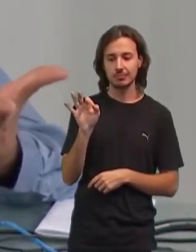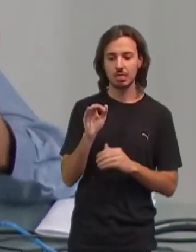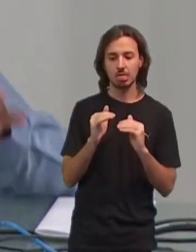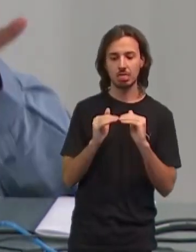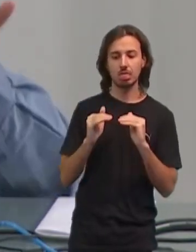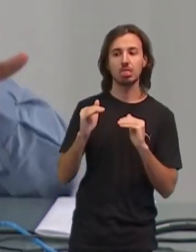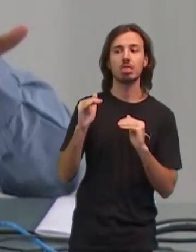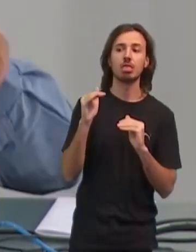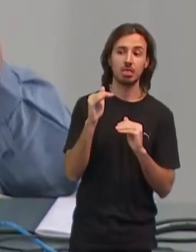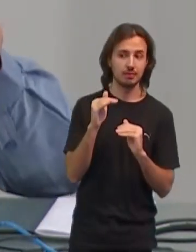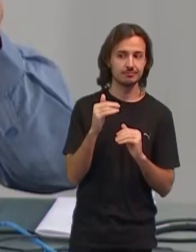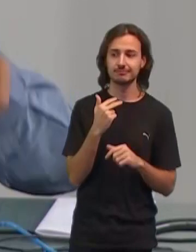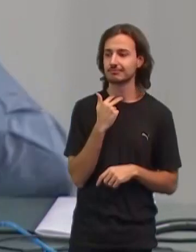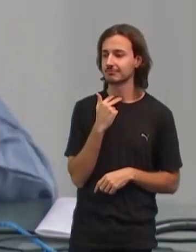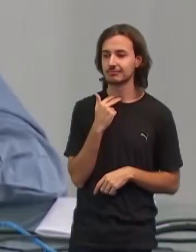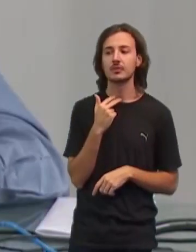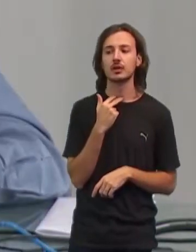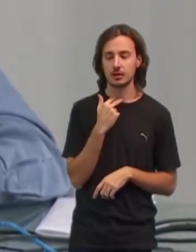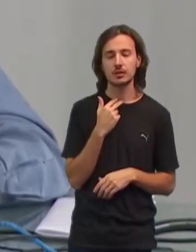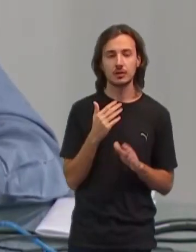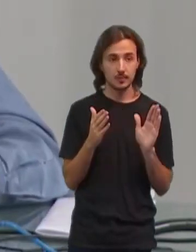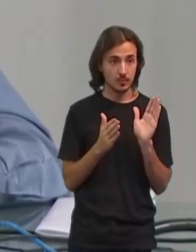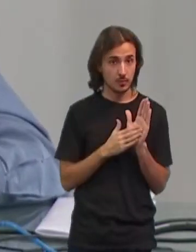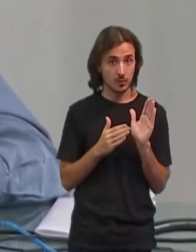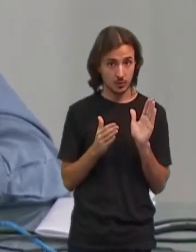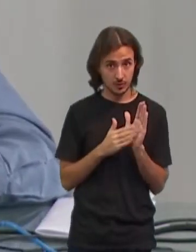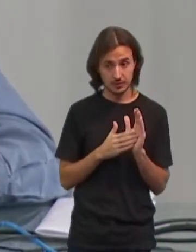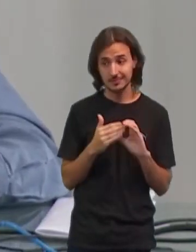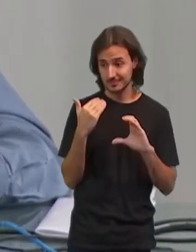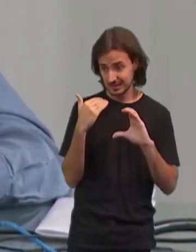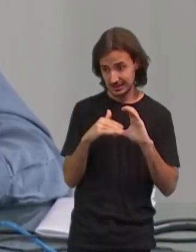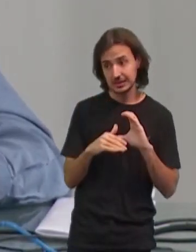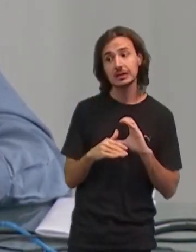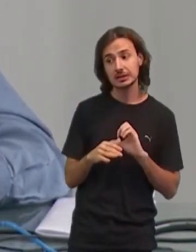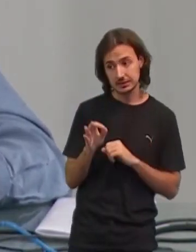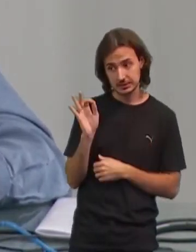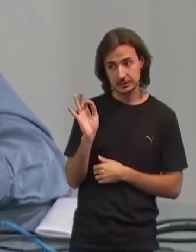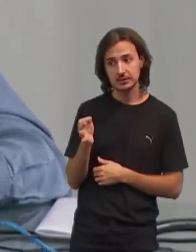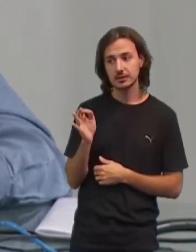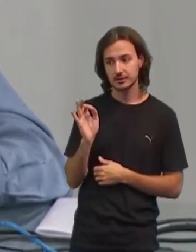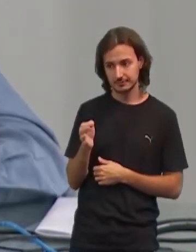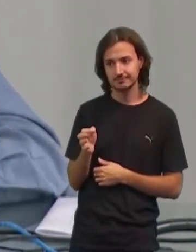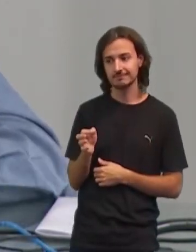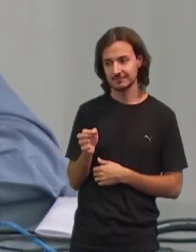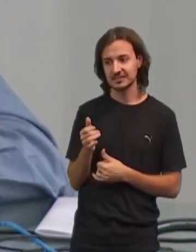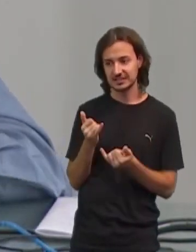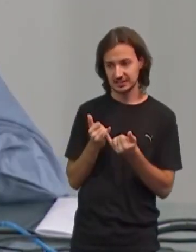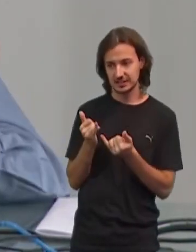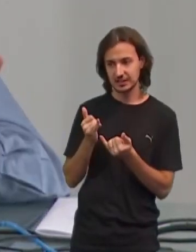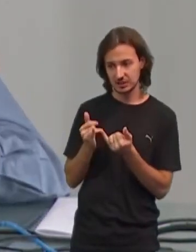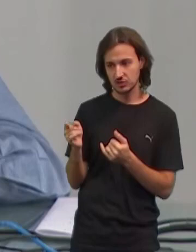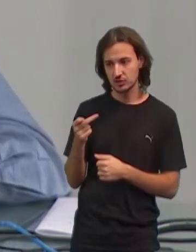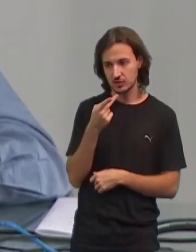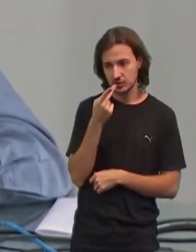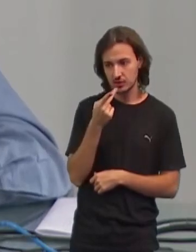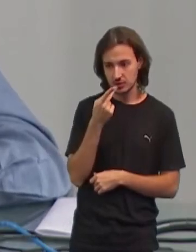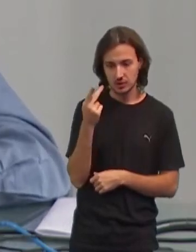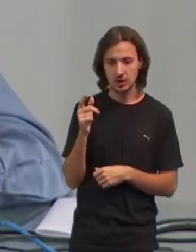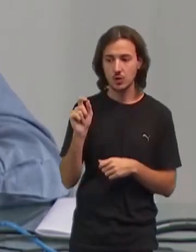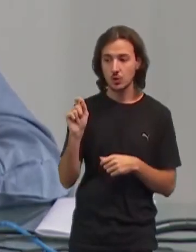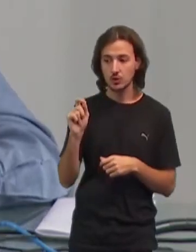podíamos. Então, a proposta dessa mensagem tem exatamente este cunho aí. Ou seja, está fazendo só uma alteração no